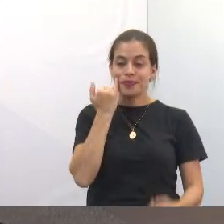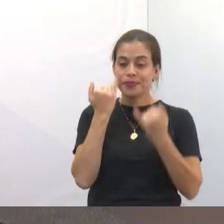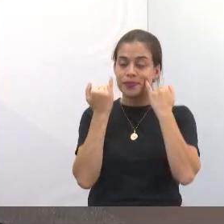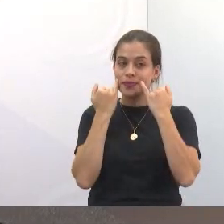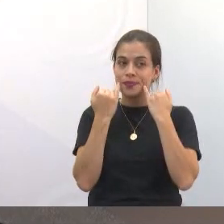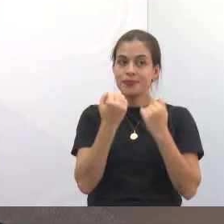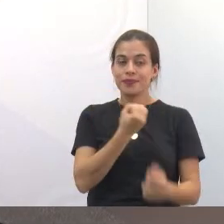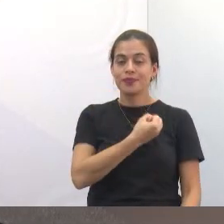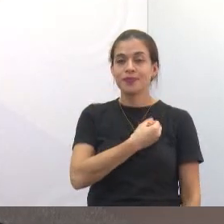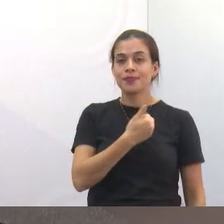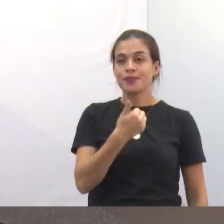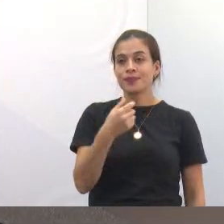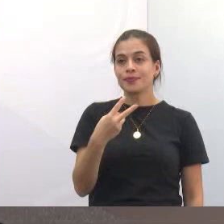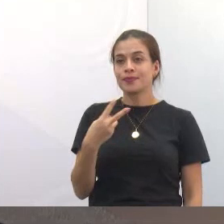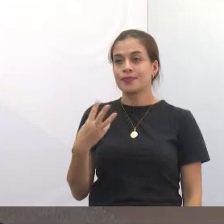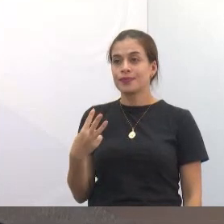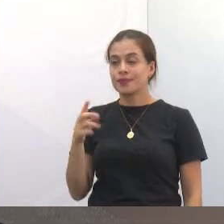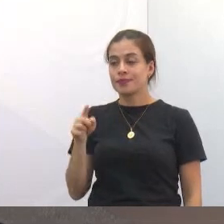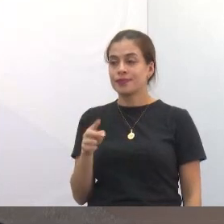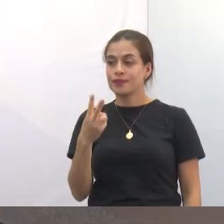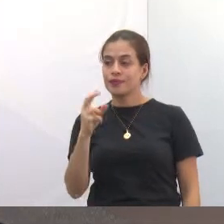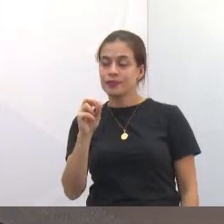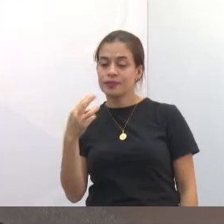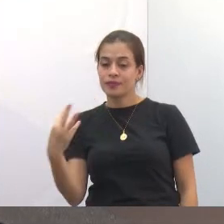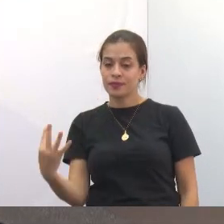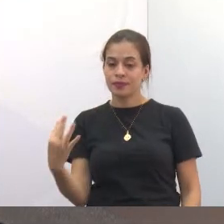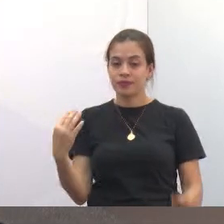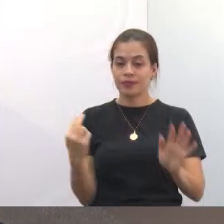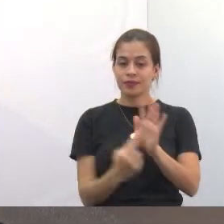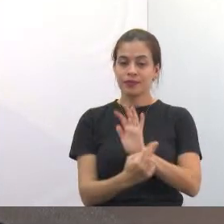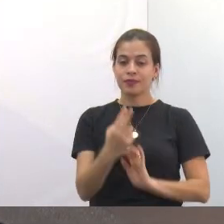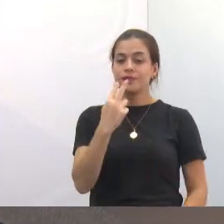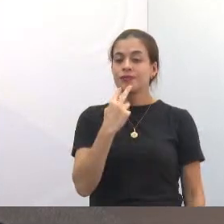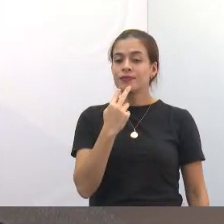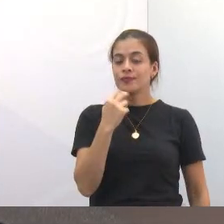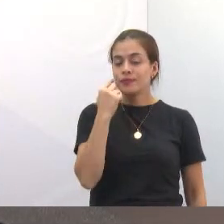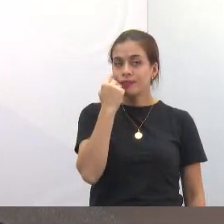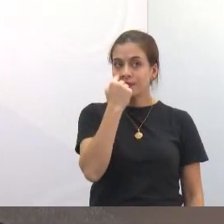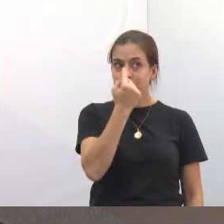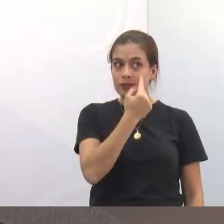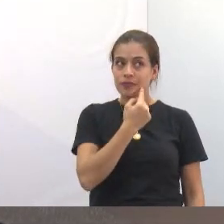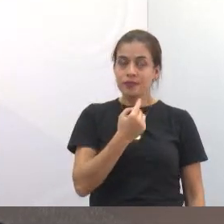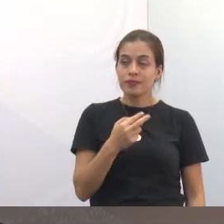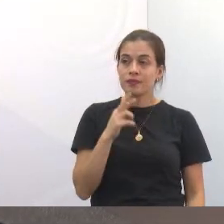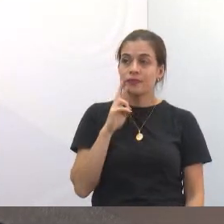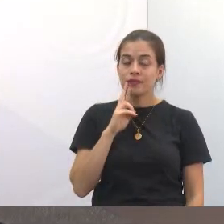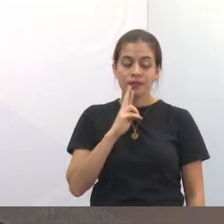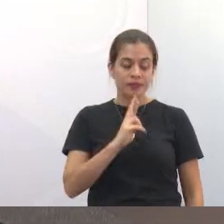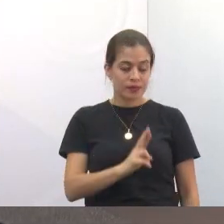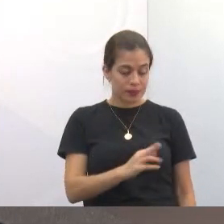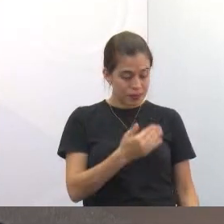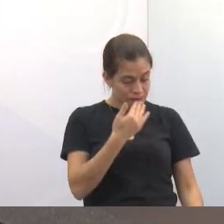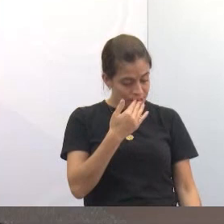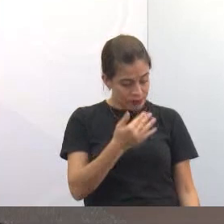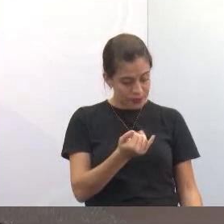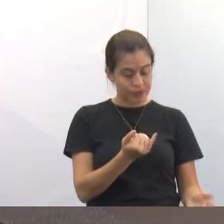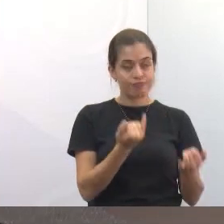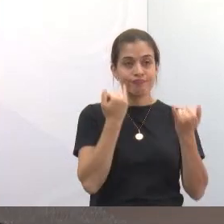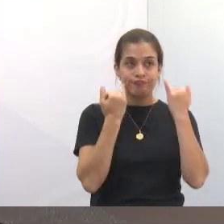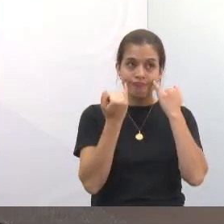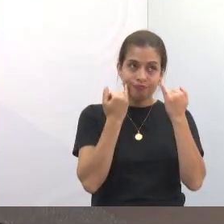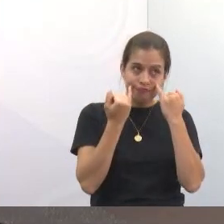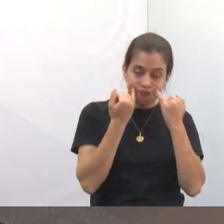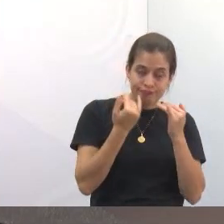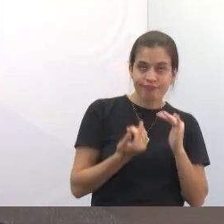número 123/2024, expedido pelo vereador Valmir do Parque Meia Lua. Prezado, em resposta ao pedido de informação supracitado,